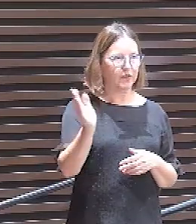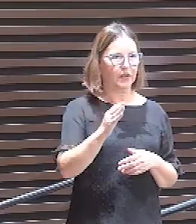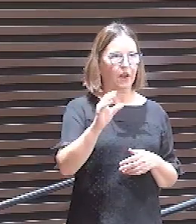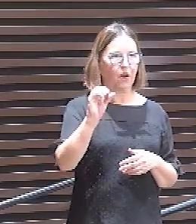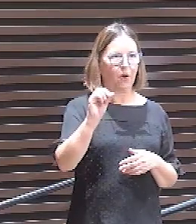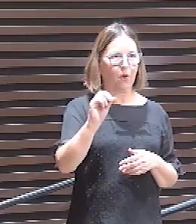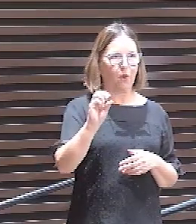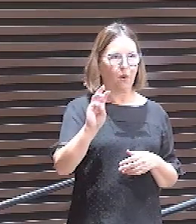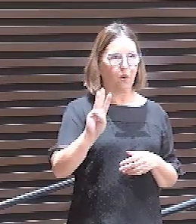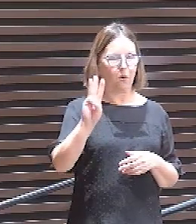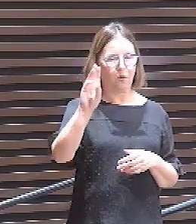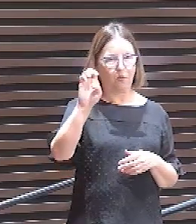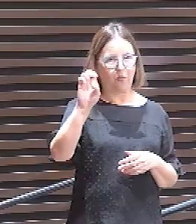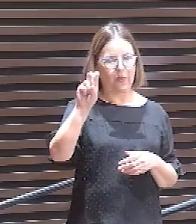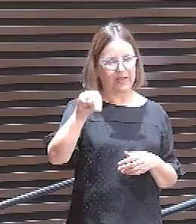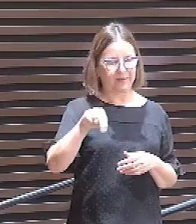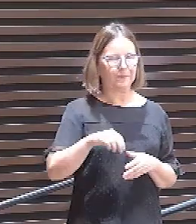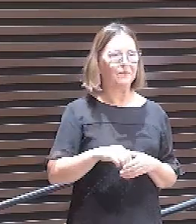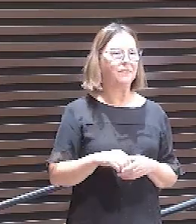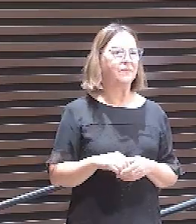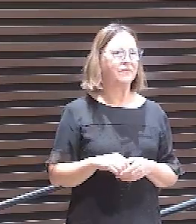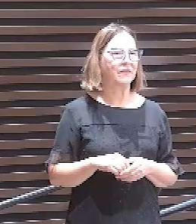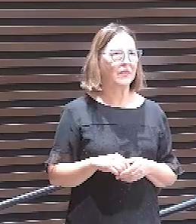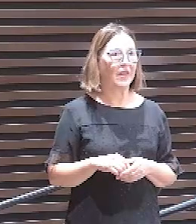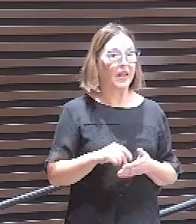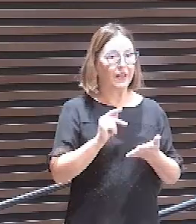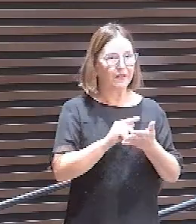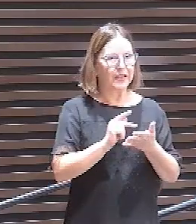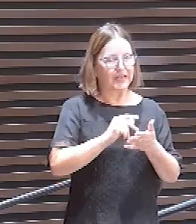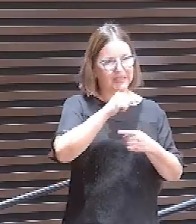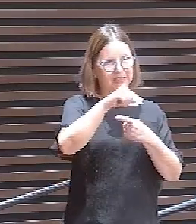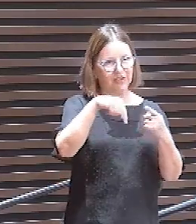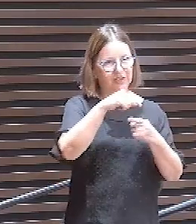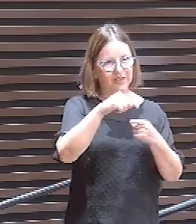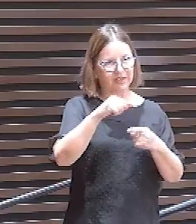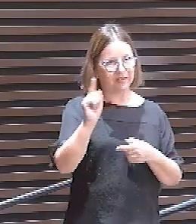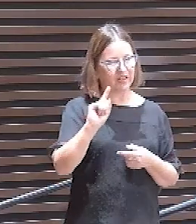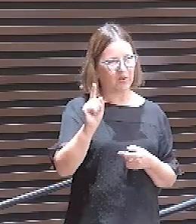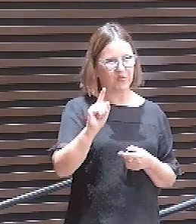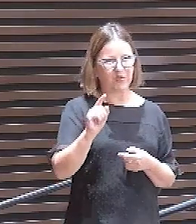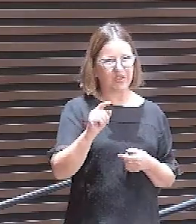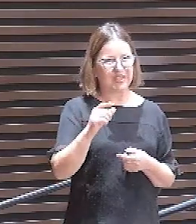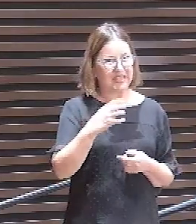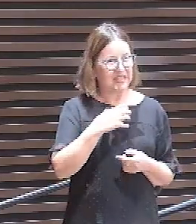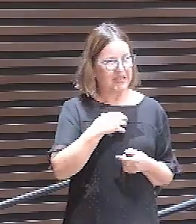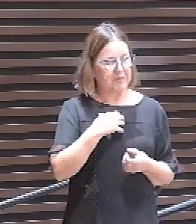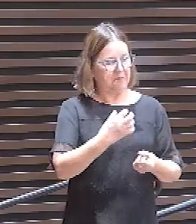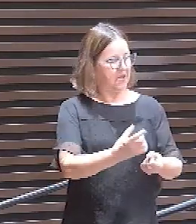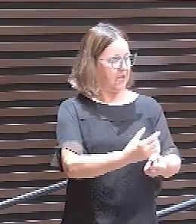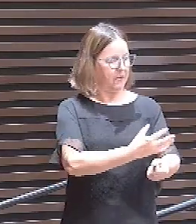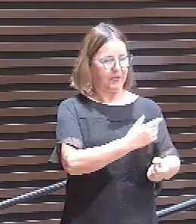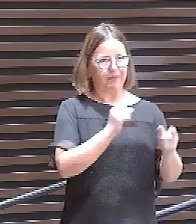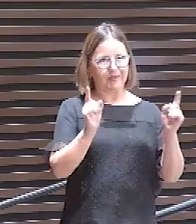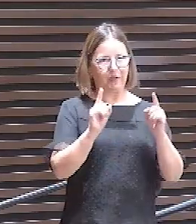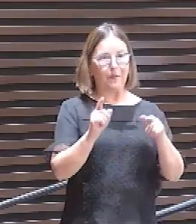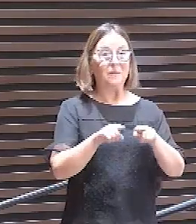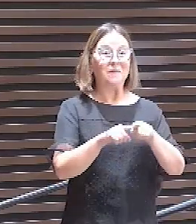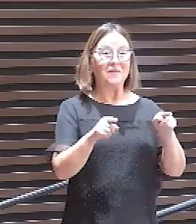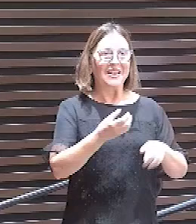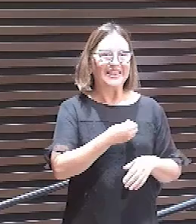verdadeira santidade não consiste em meros sentimentos ou emoções, mas uma